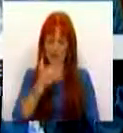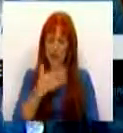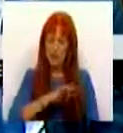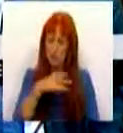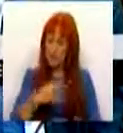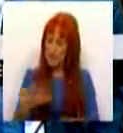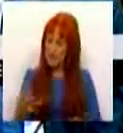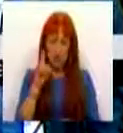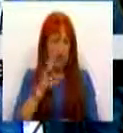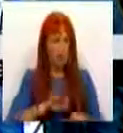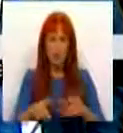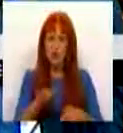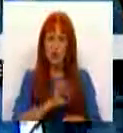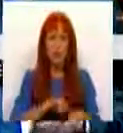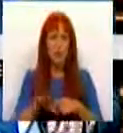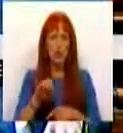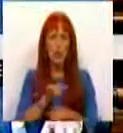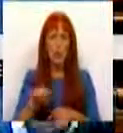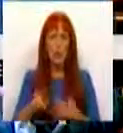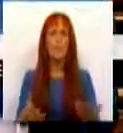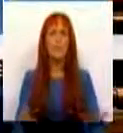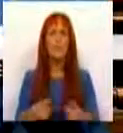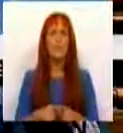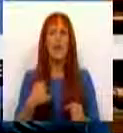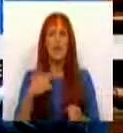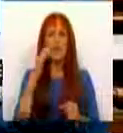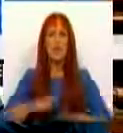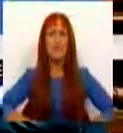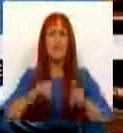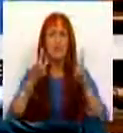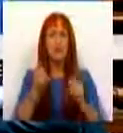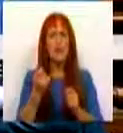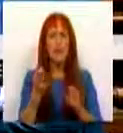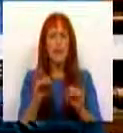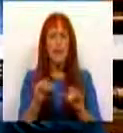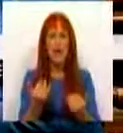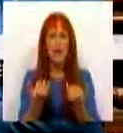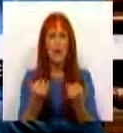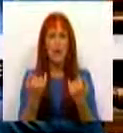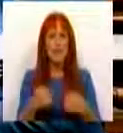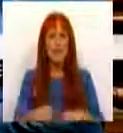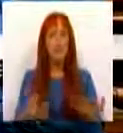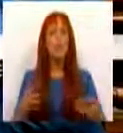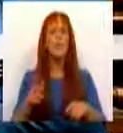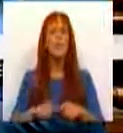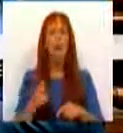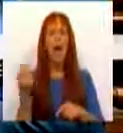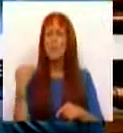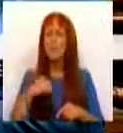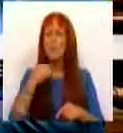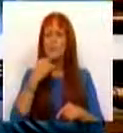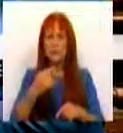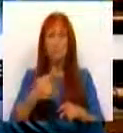Muito obrigado, Sr. Presidente, Sras. E Srs. Deputados. Sr. Deputado João Ramos, tentarei desenvolver um pouco mais então a informação que há pouco